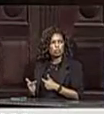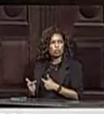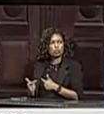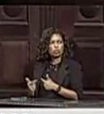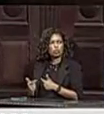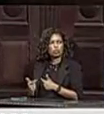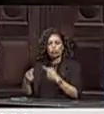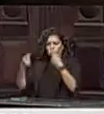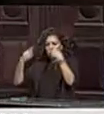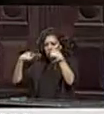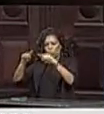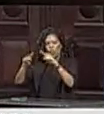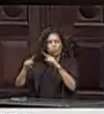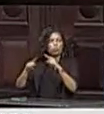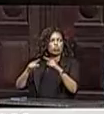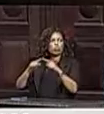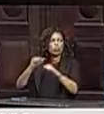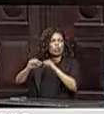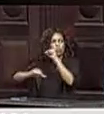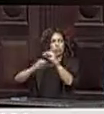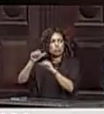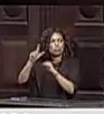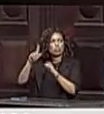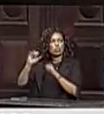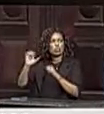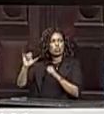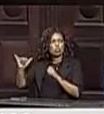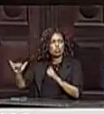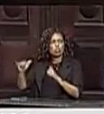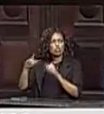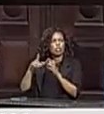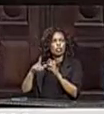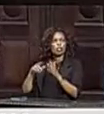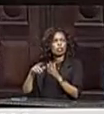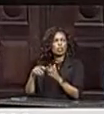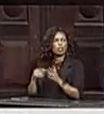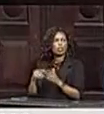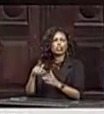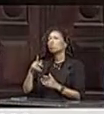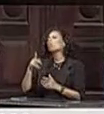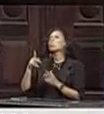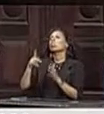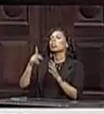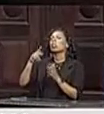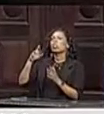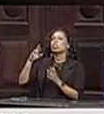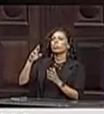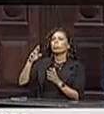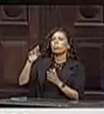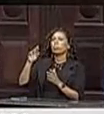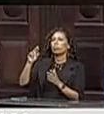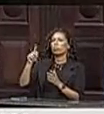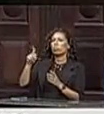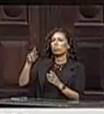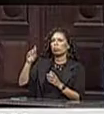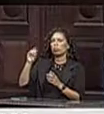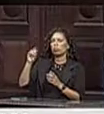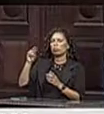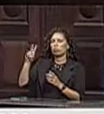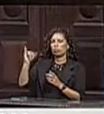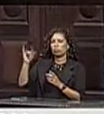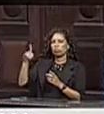Previdência, se somando à classe trabalhadora. Infelizmente, para a reforma